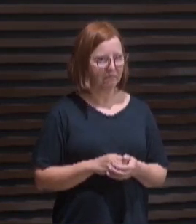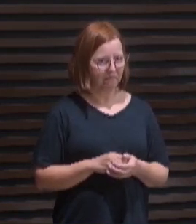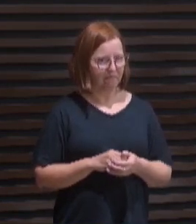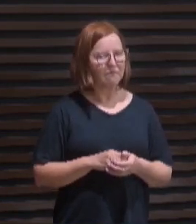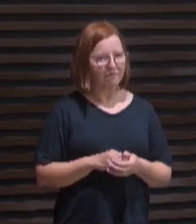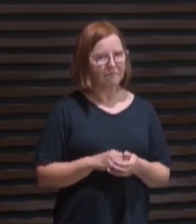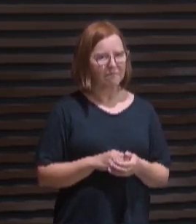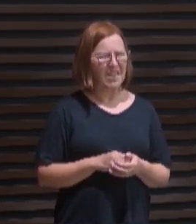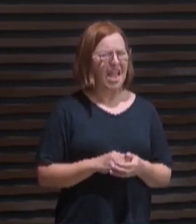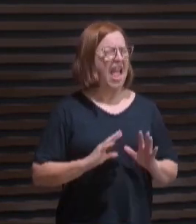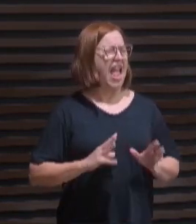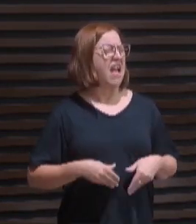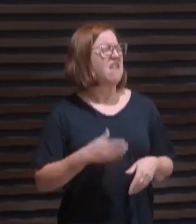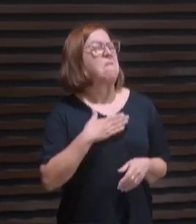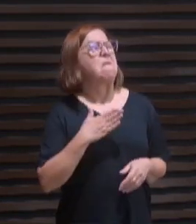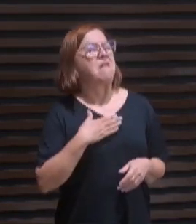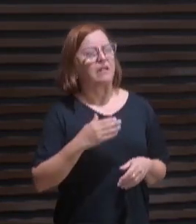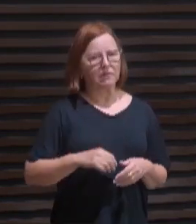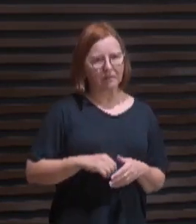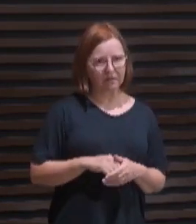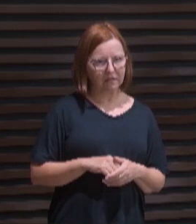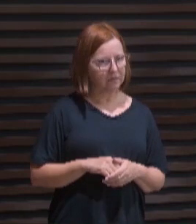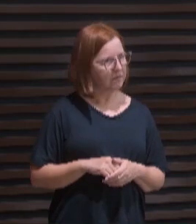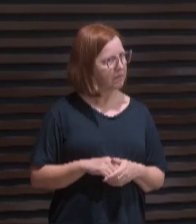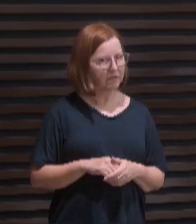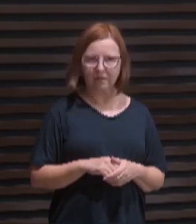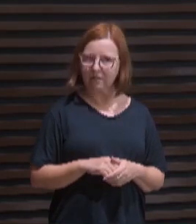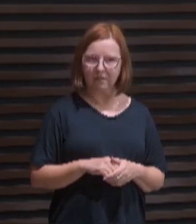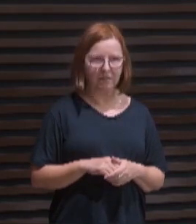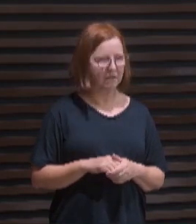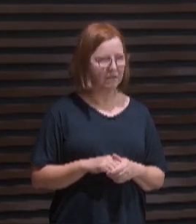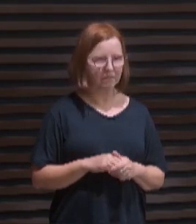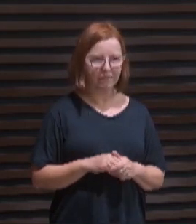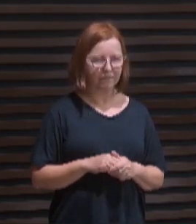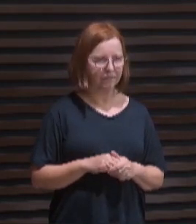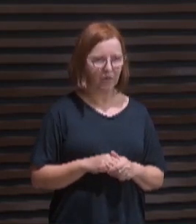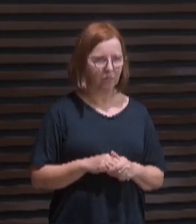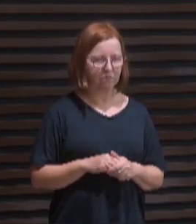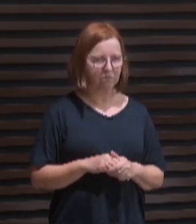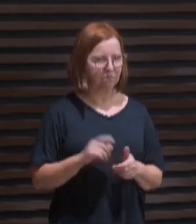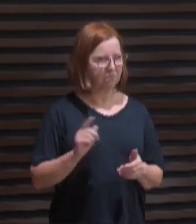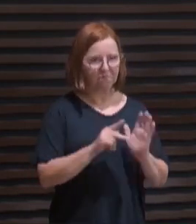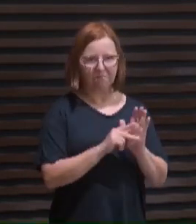O corpo é meu. Não, meu filho, nada é seu.